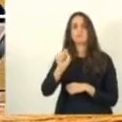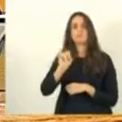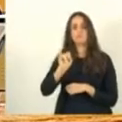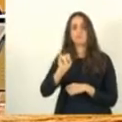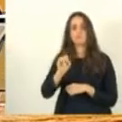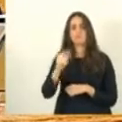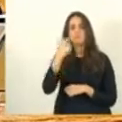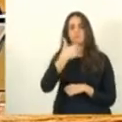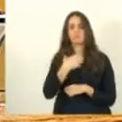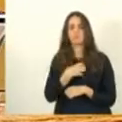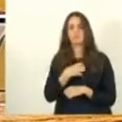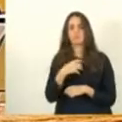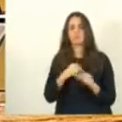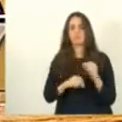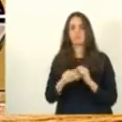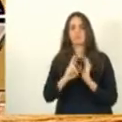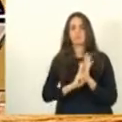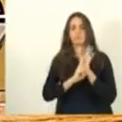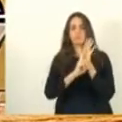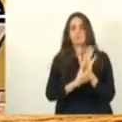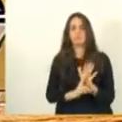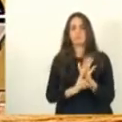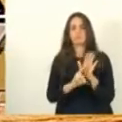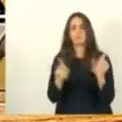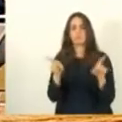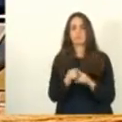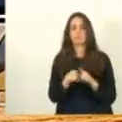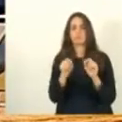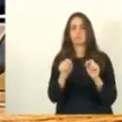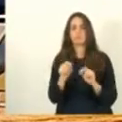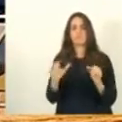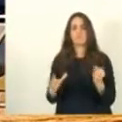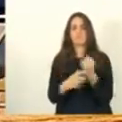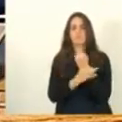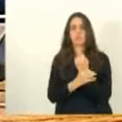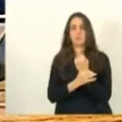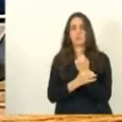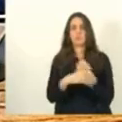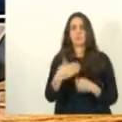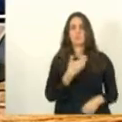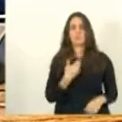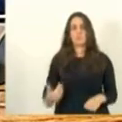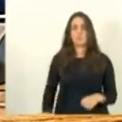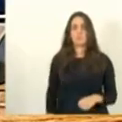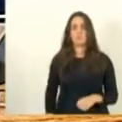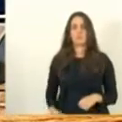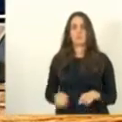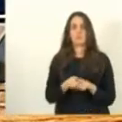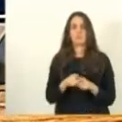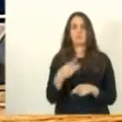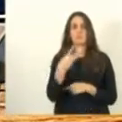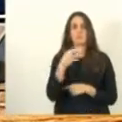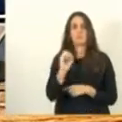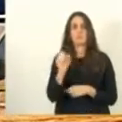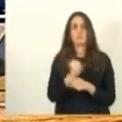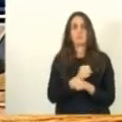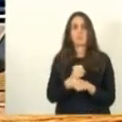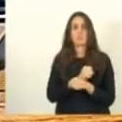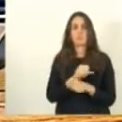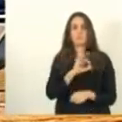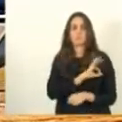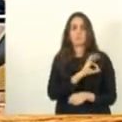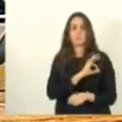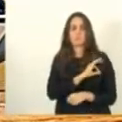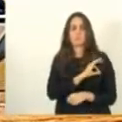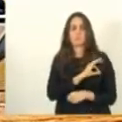Eu me sinto como representante também da segurança pública, por ter vivido 30 anos na Polícia